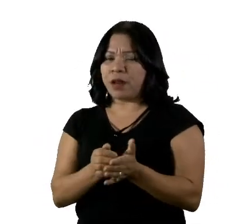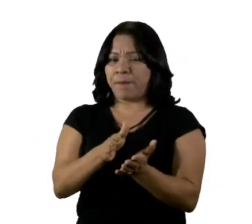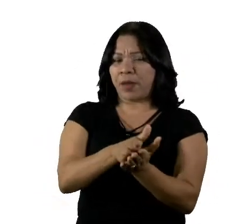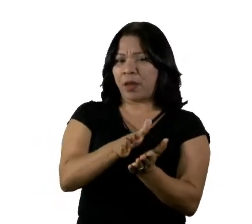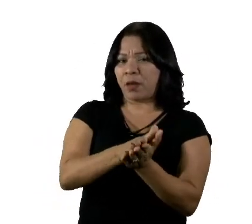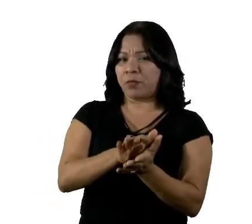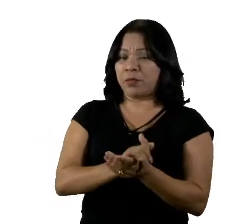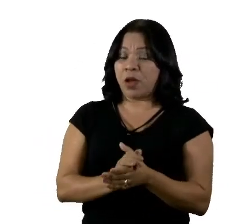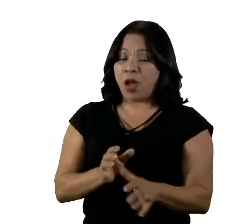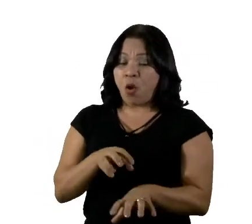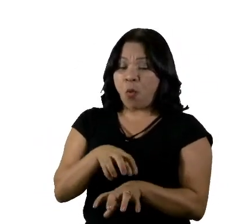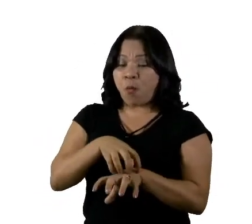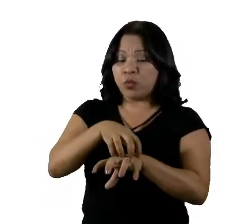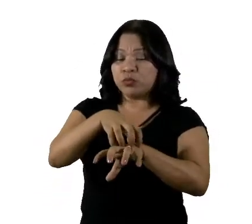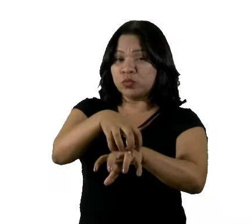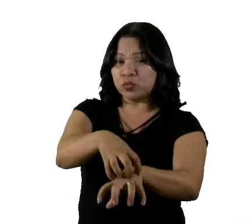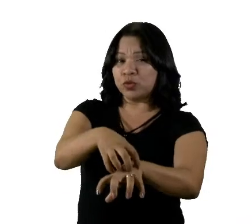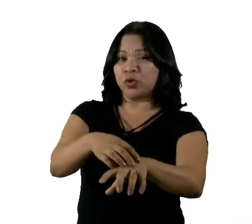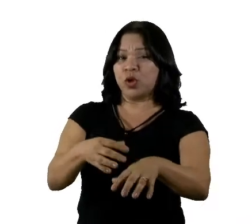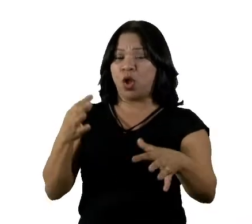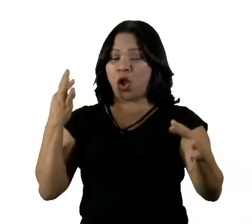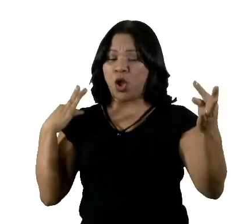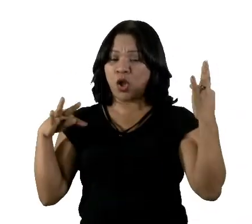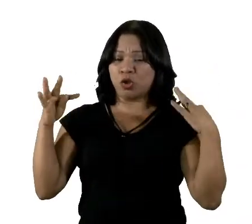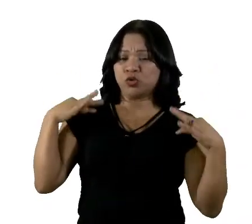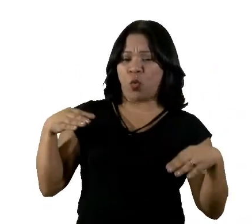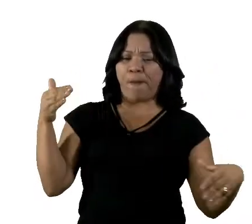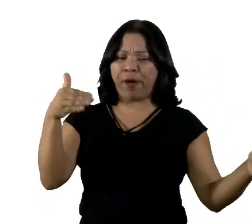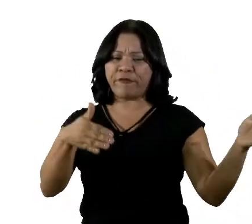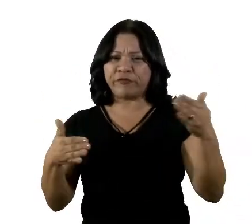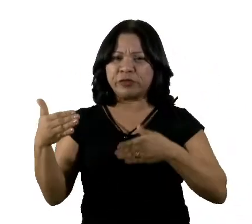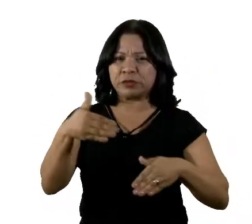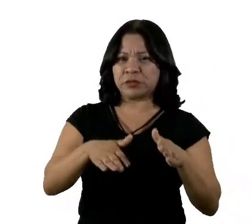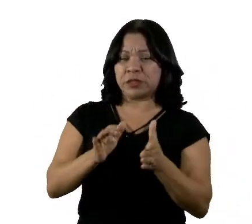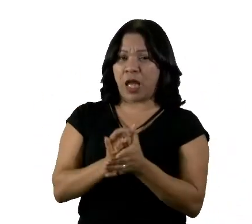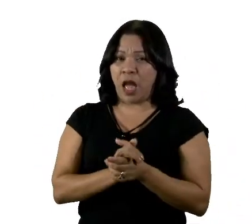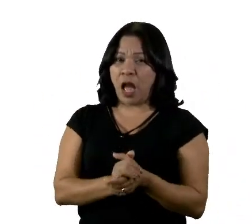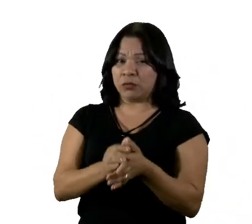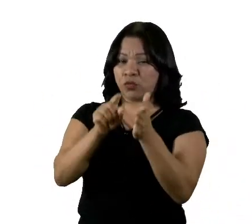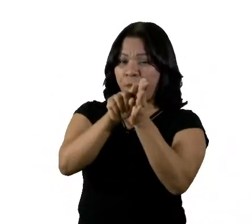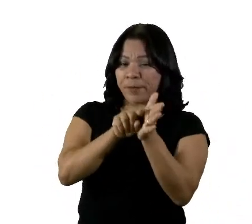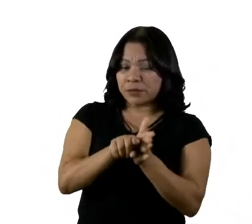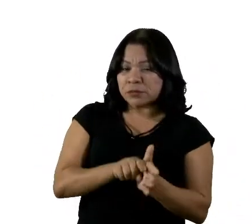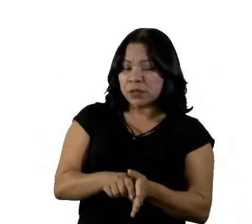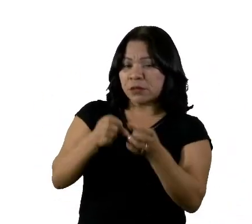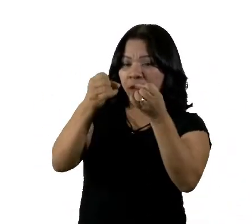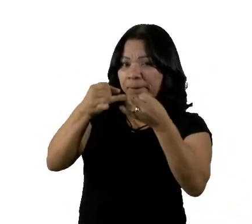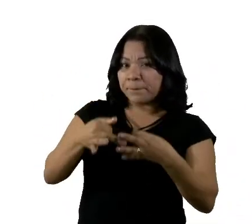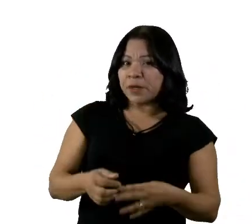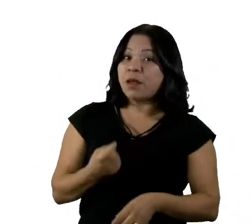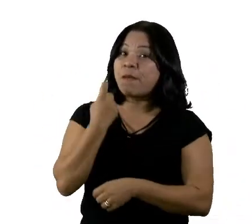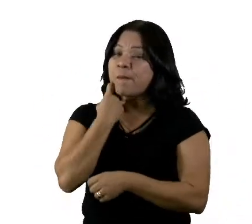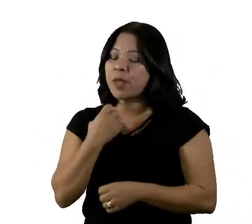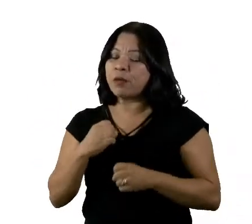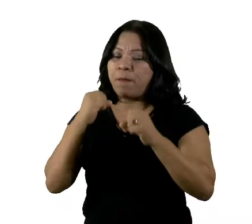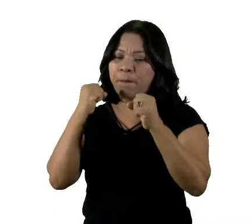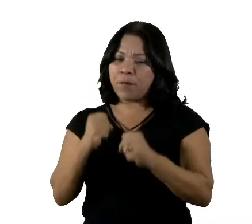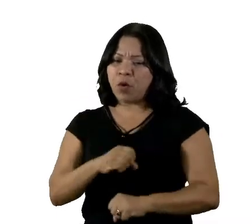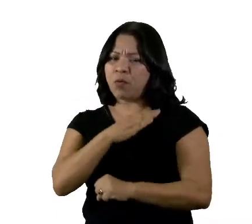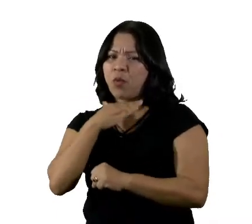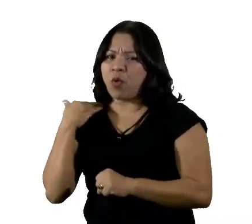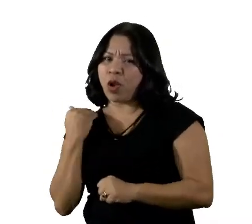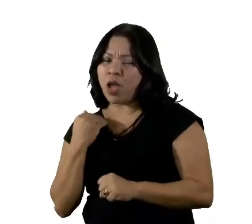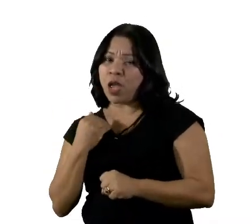mais visitados na capital. Especialista explica que peixes podem morrer ao consumir os plásticos.